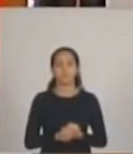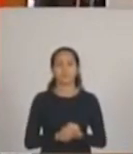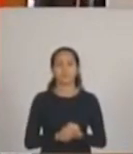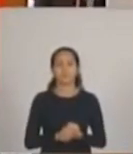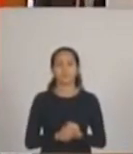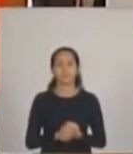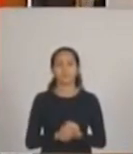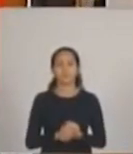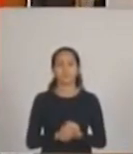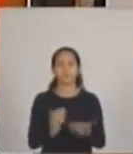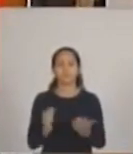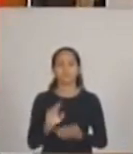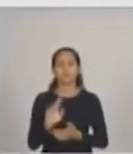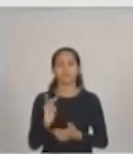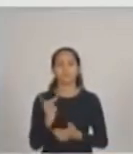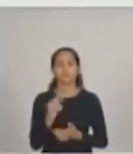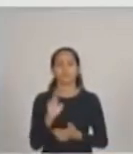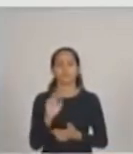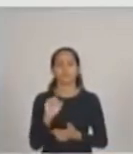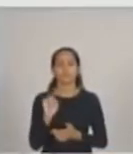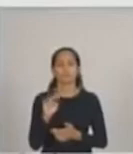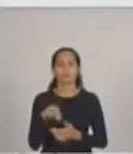Hudson Leal.